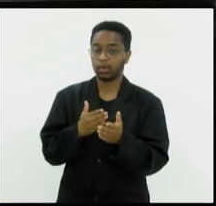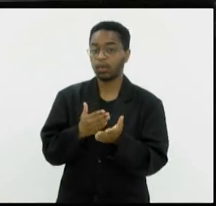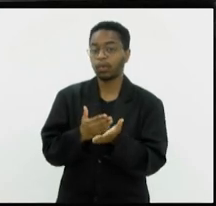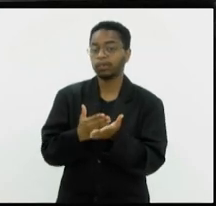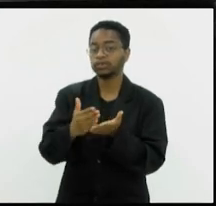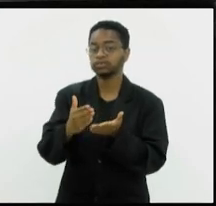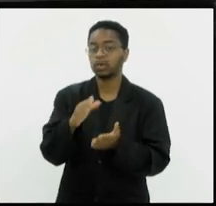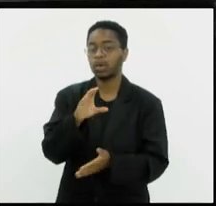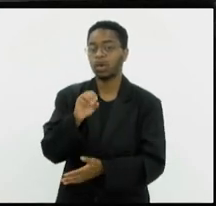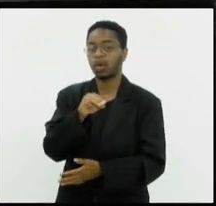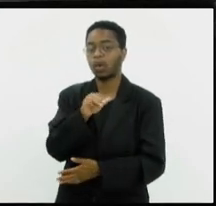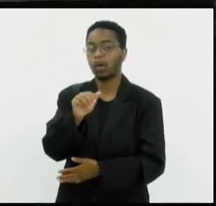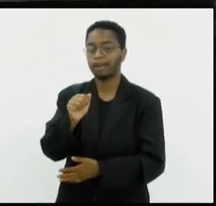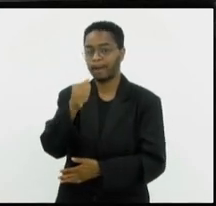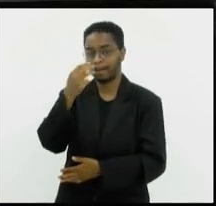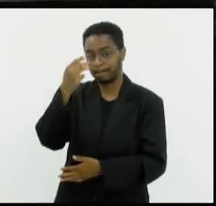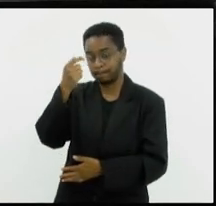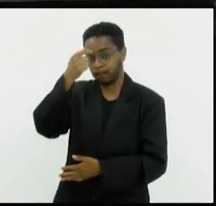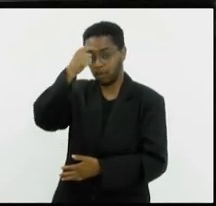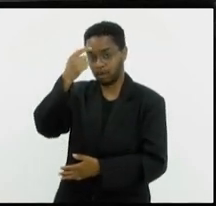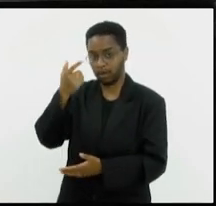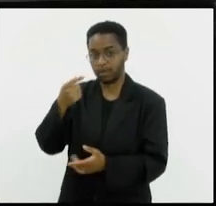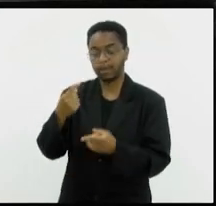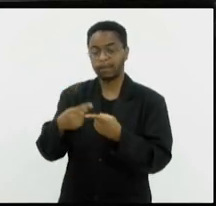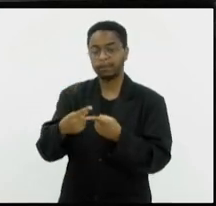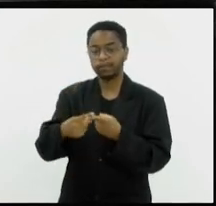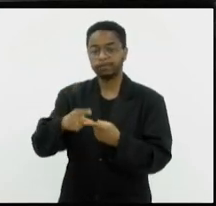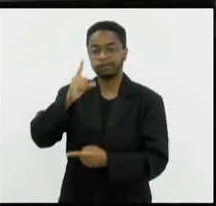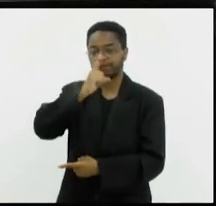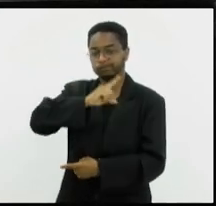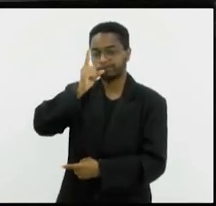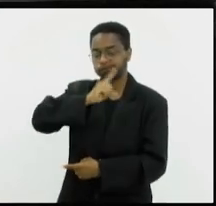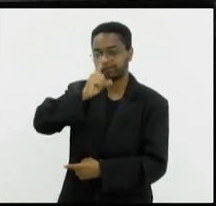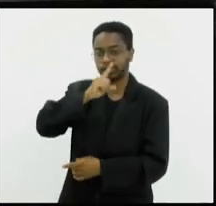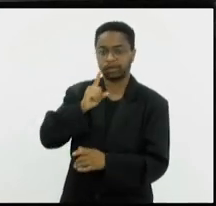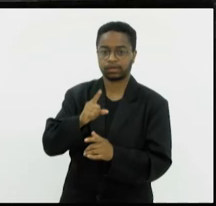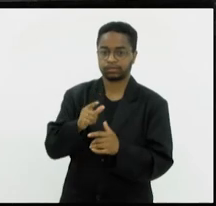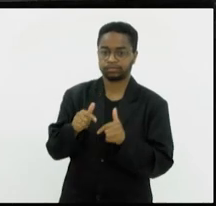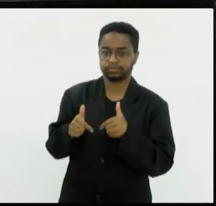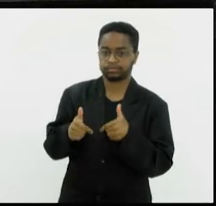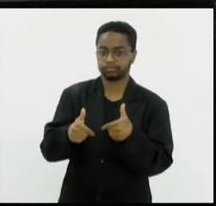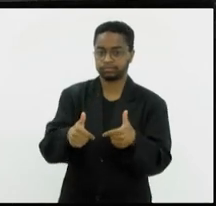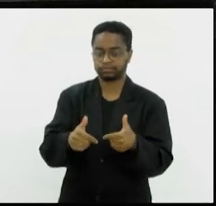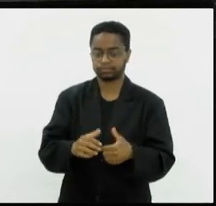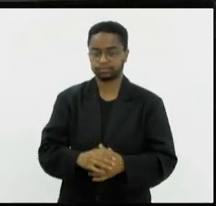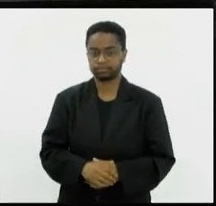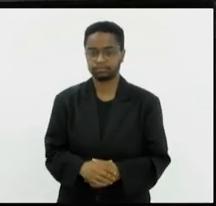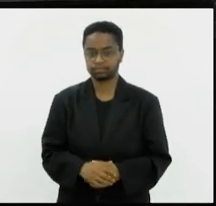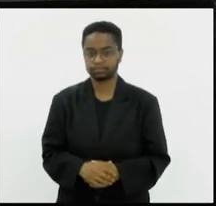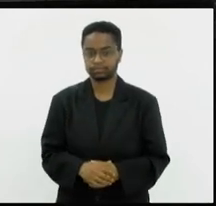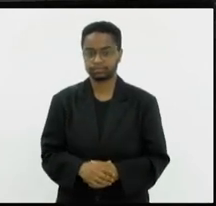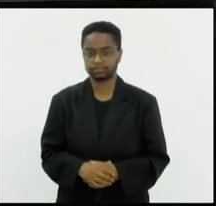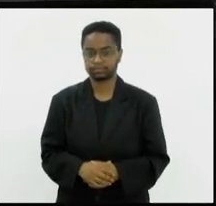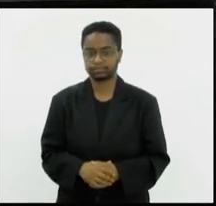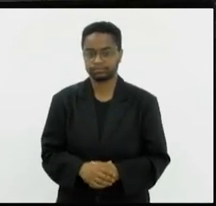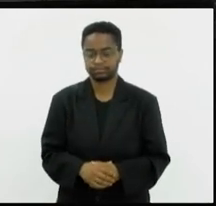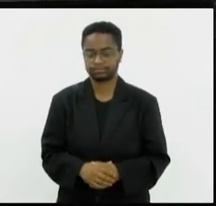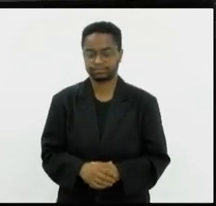Moral com falência múltipla dos órgãos